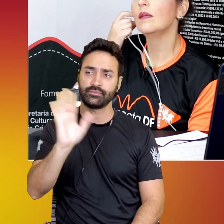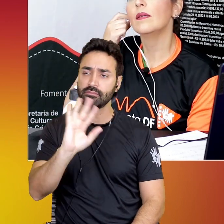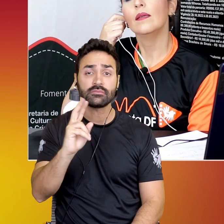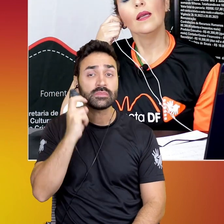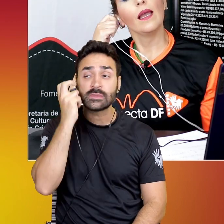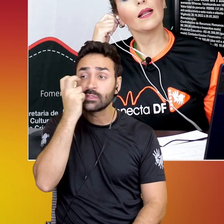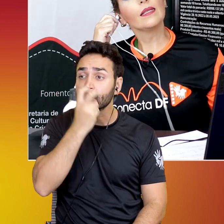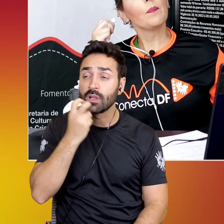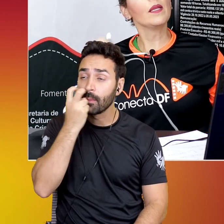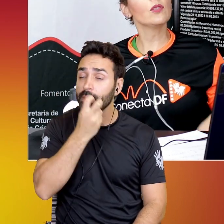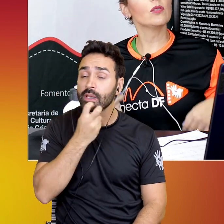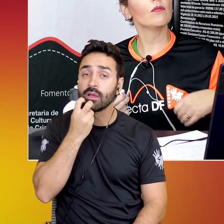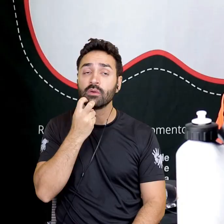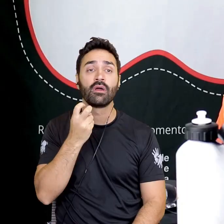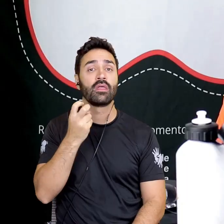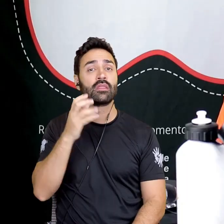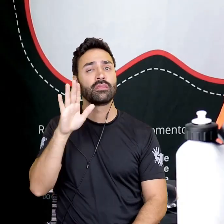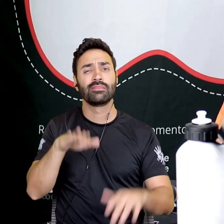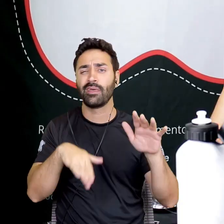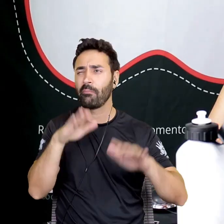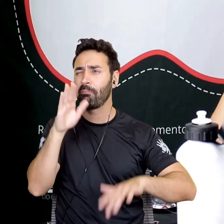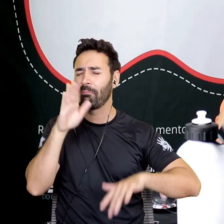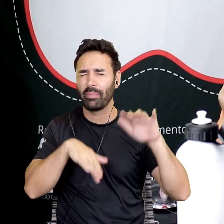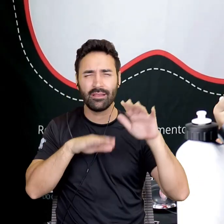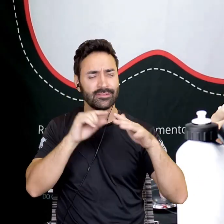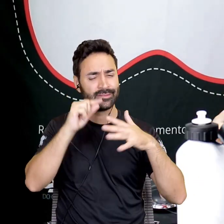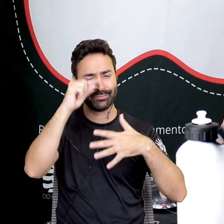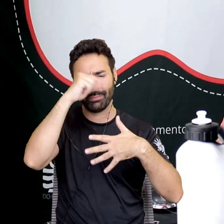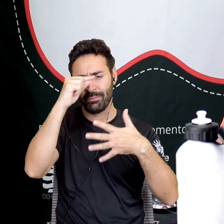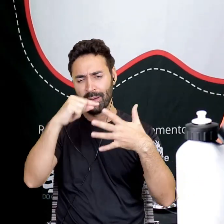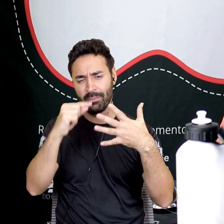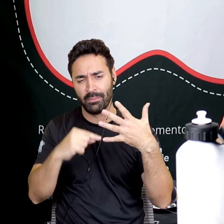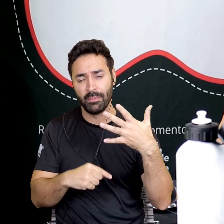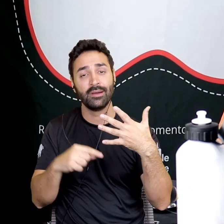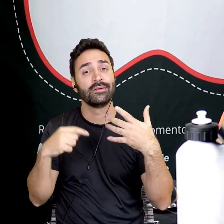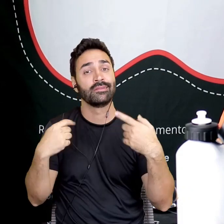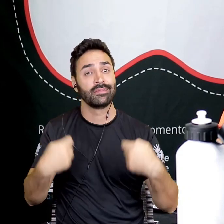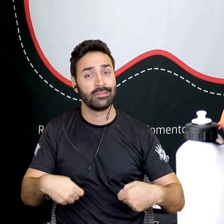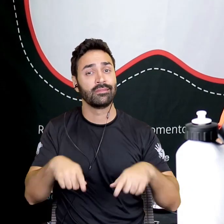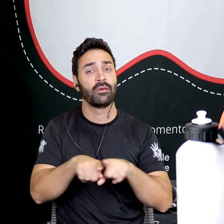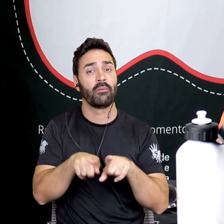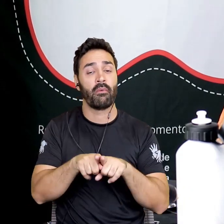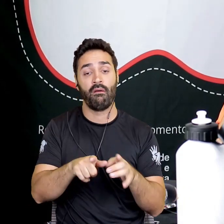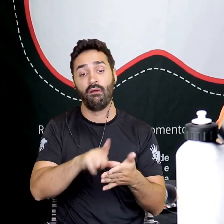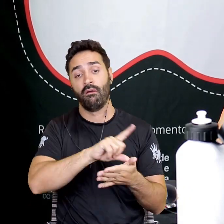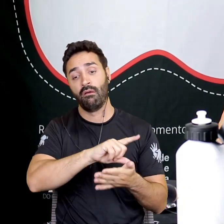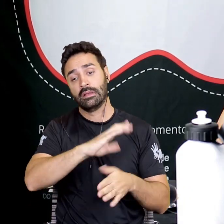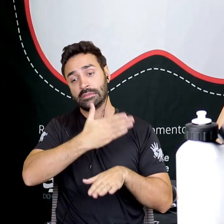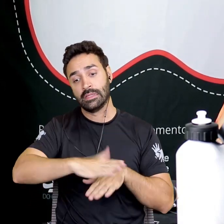labial, ela depende de vários fatores, inclusive de treinamento. tá?